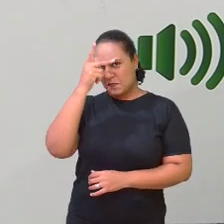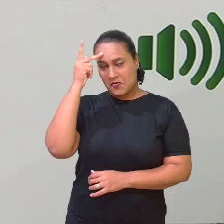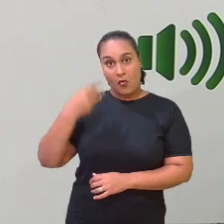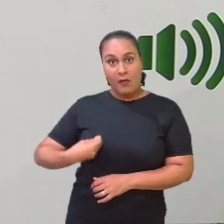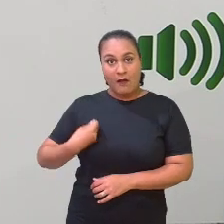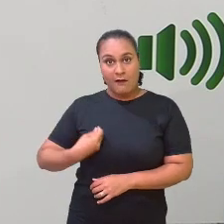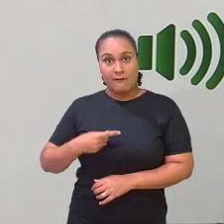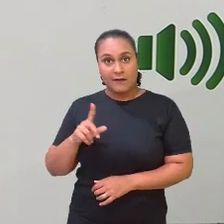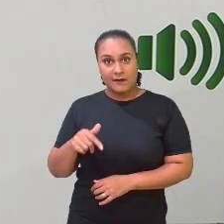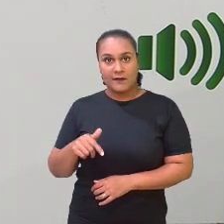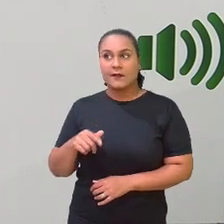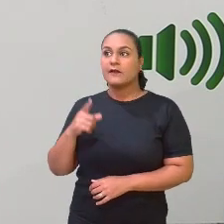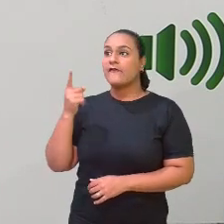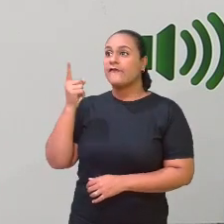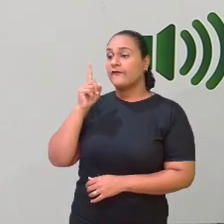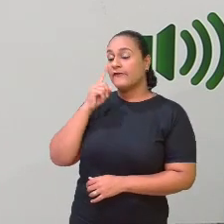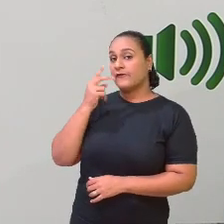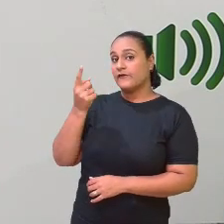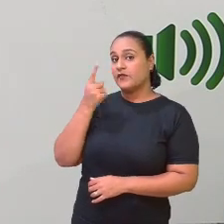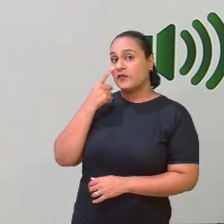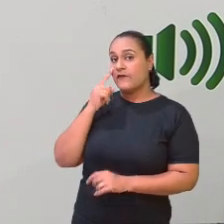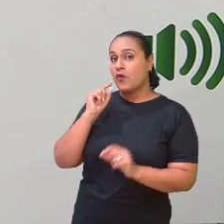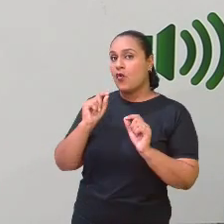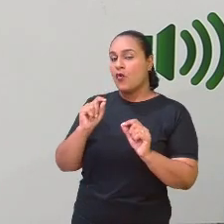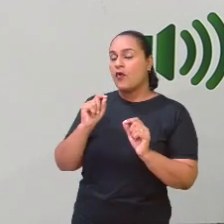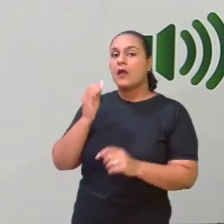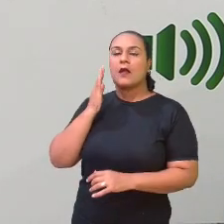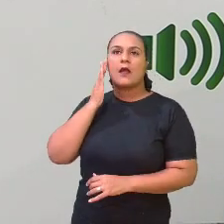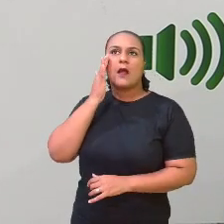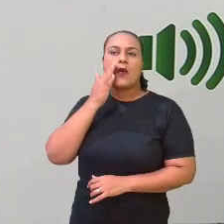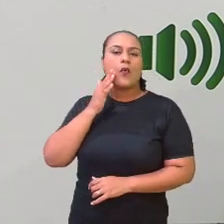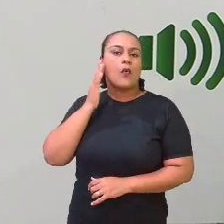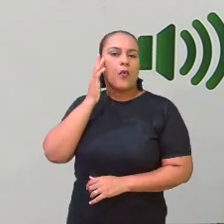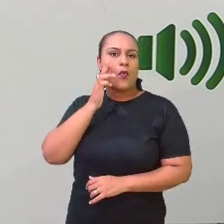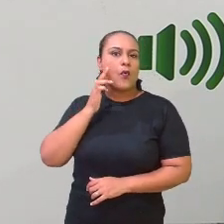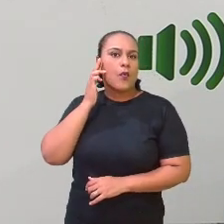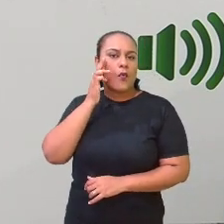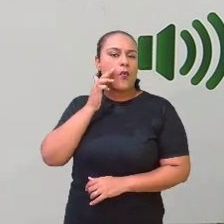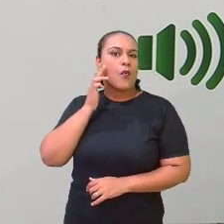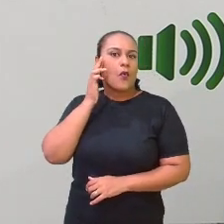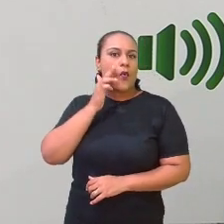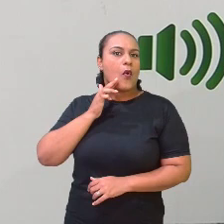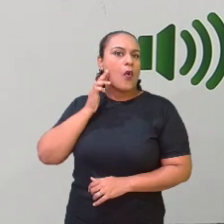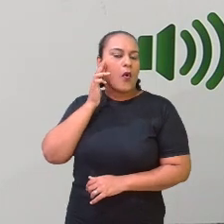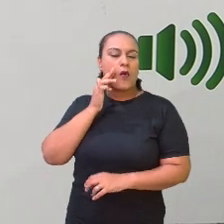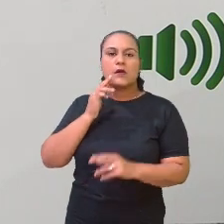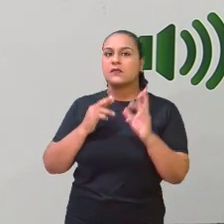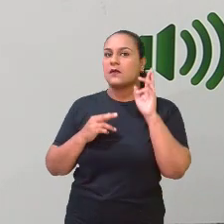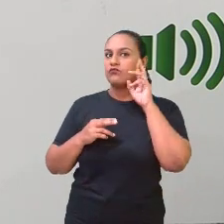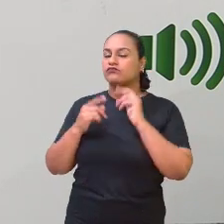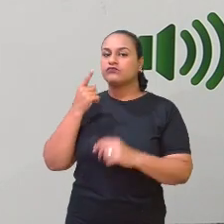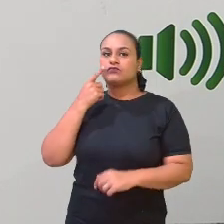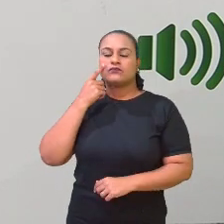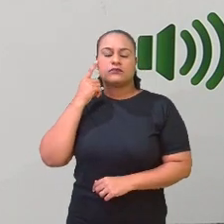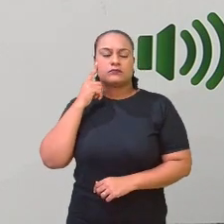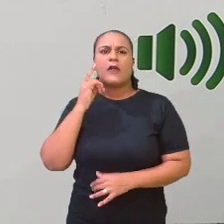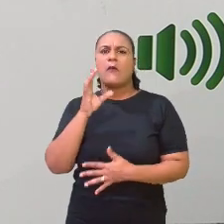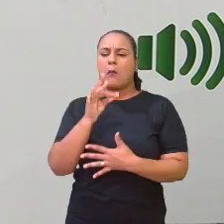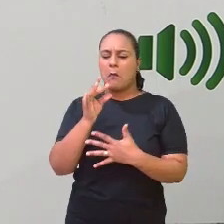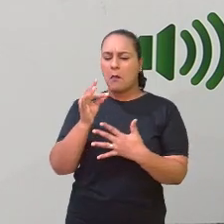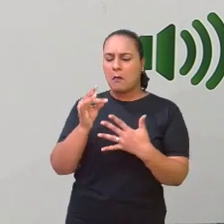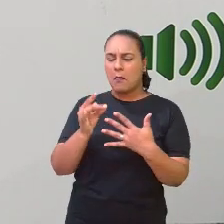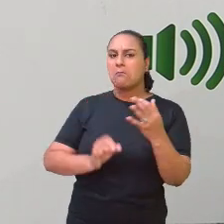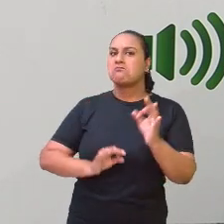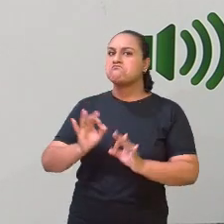branca, né? Então você vê o rosado do rosto, você vê os dentes brilhando, né? Então é uma figura muito bem feita, muito